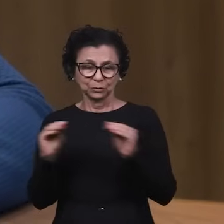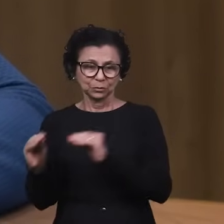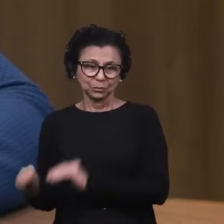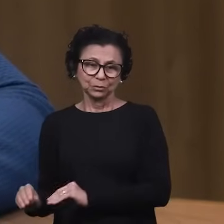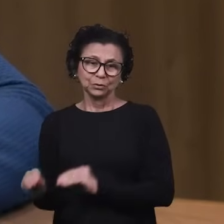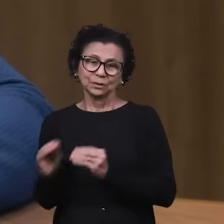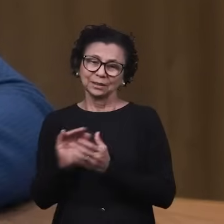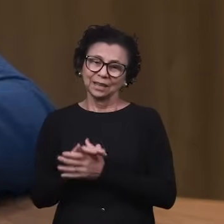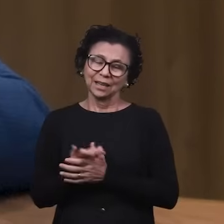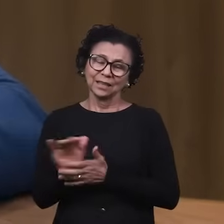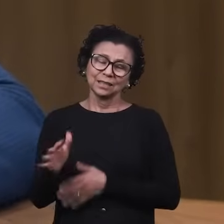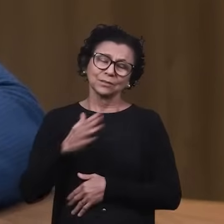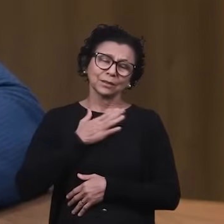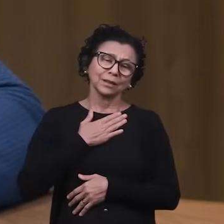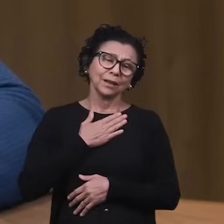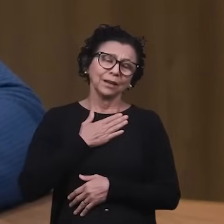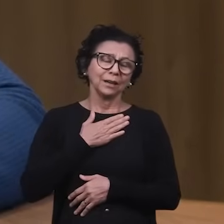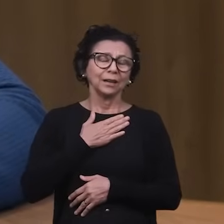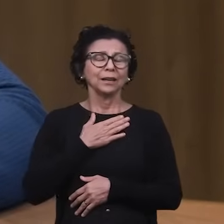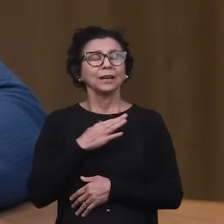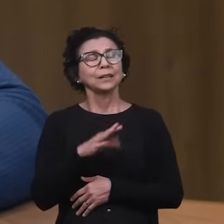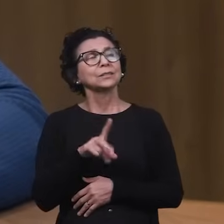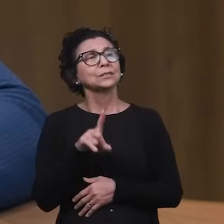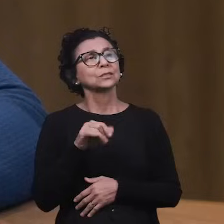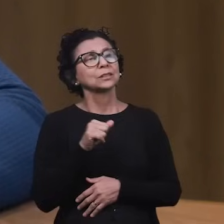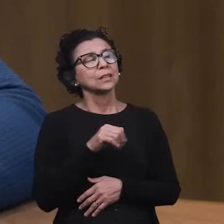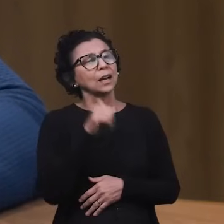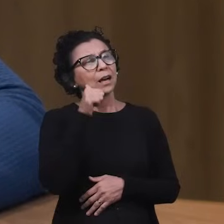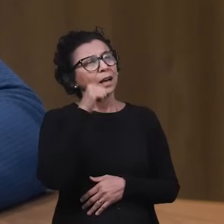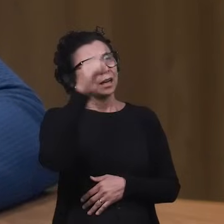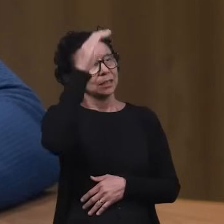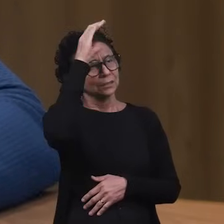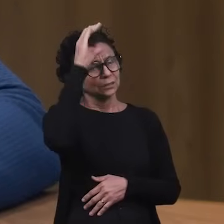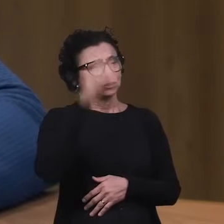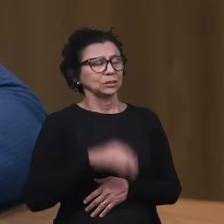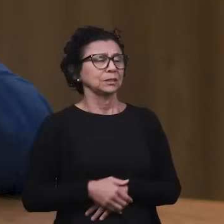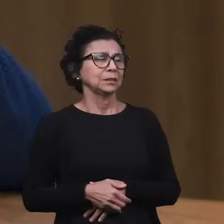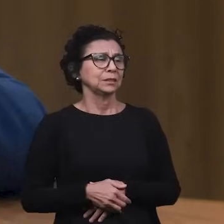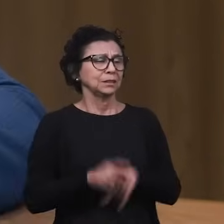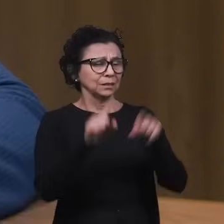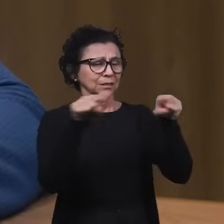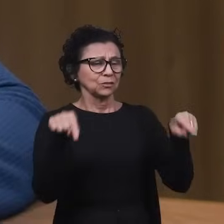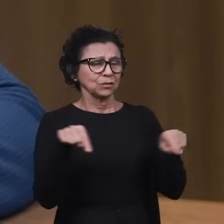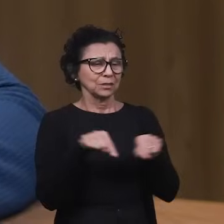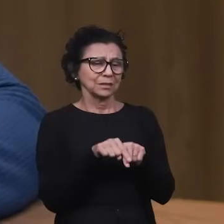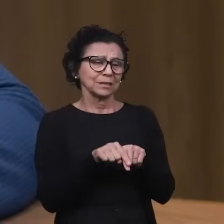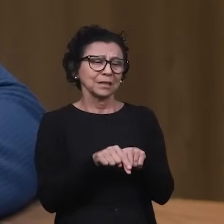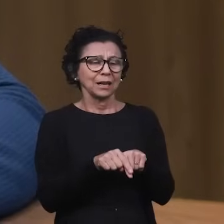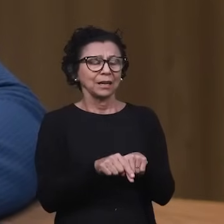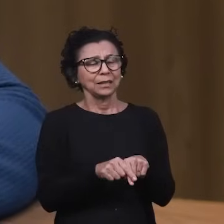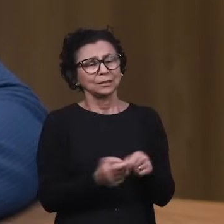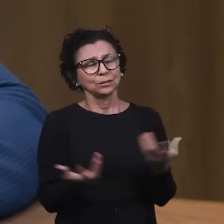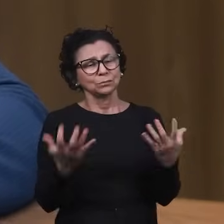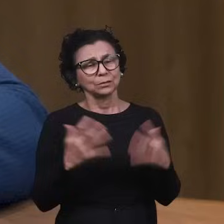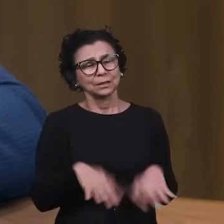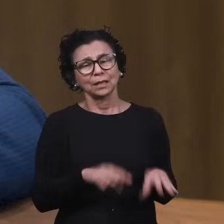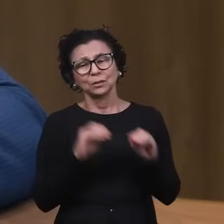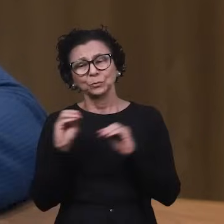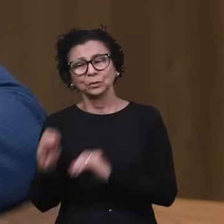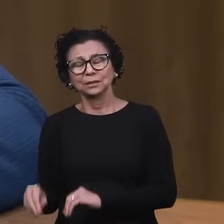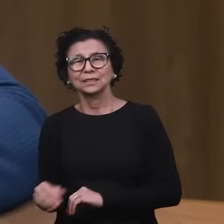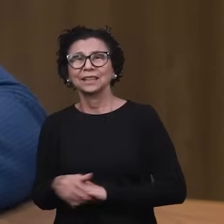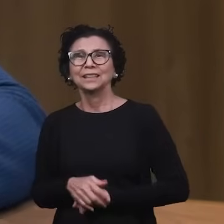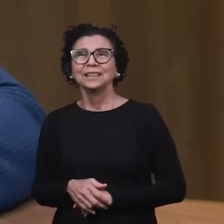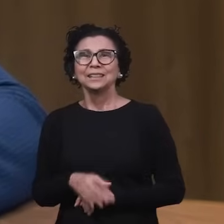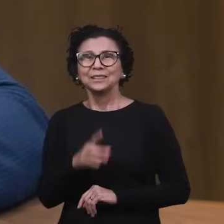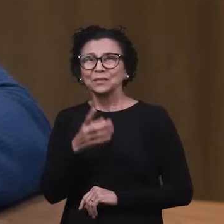eles vão mudar. Um até falou para mim assim, tia, mas eu não queria mudar de classe agora. Eu falei, não, mas você tem que ir, você já